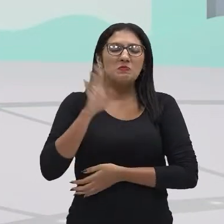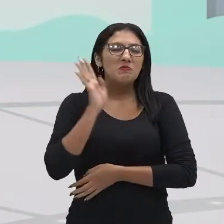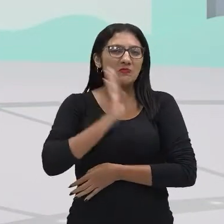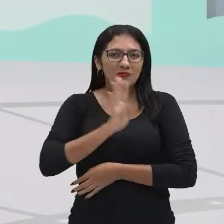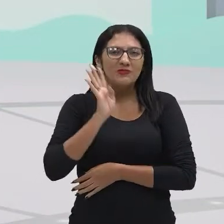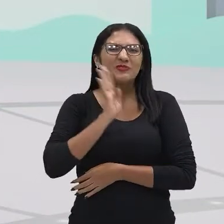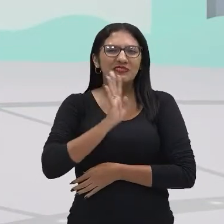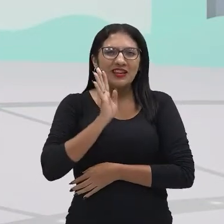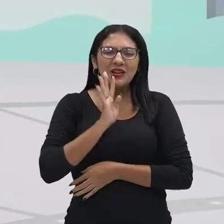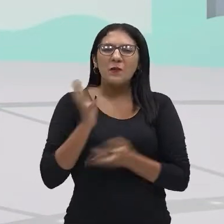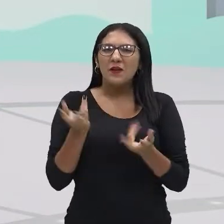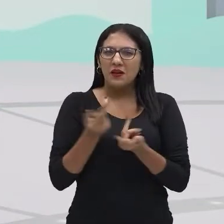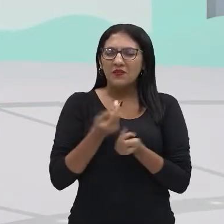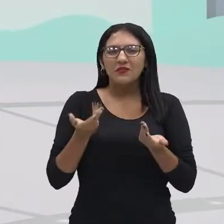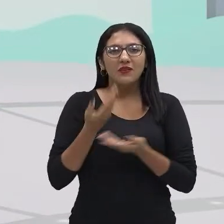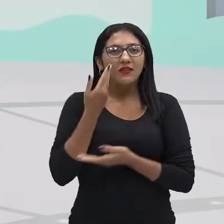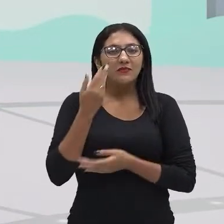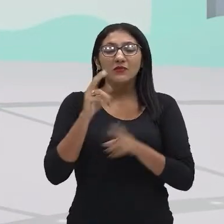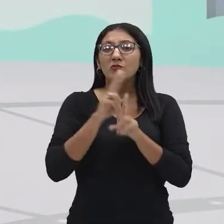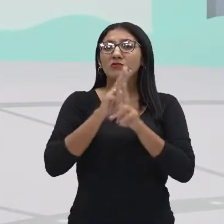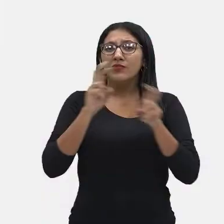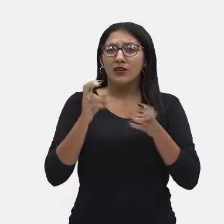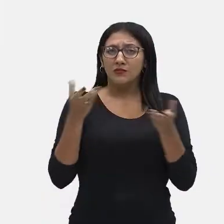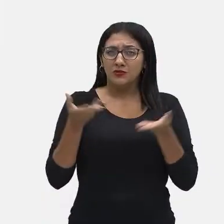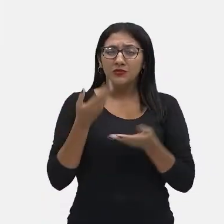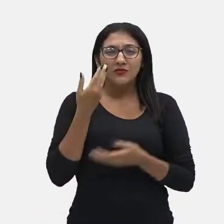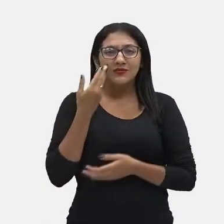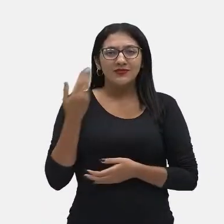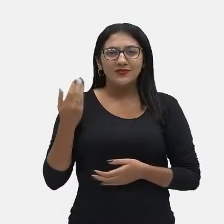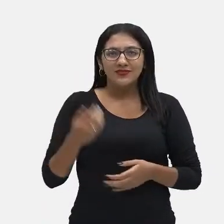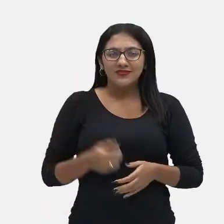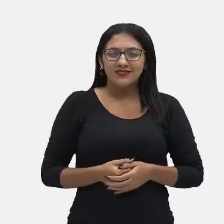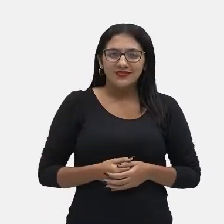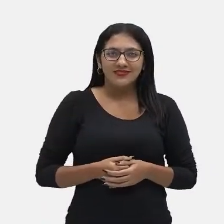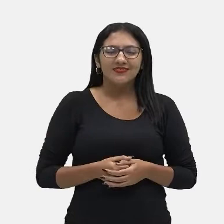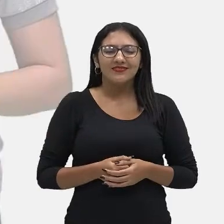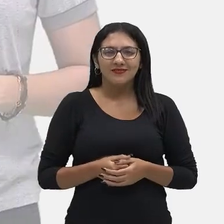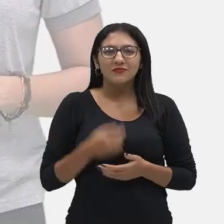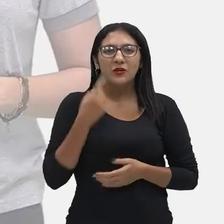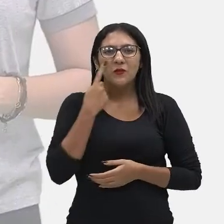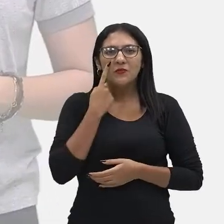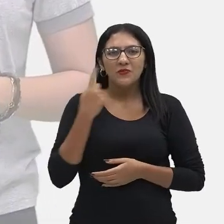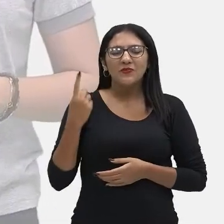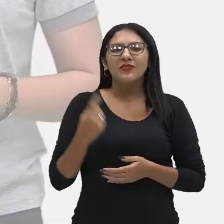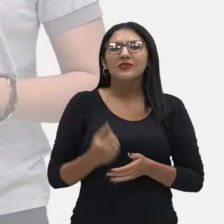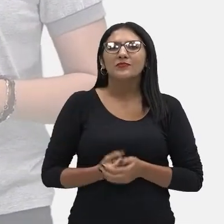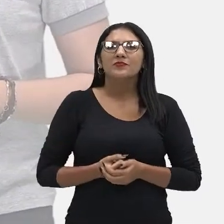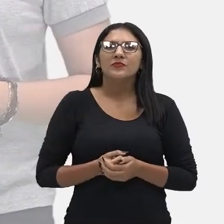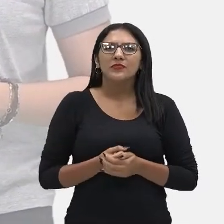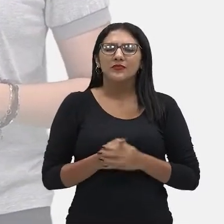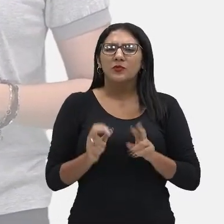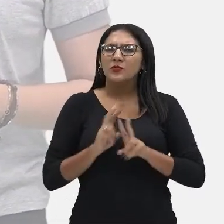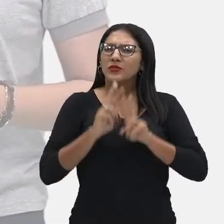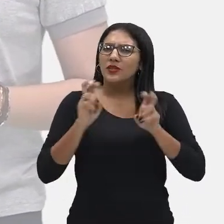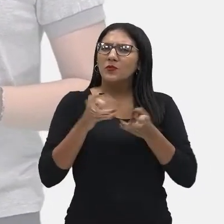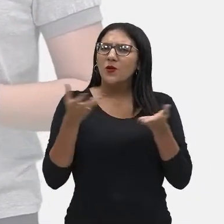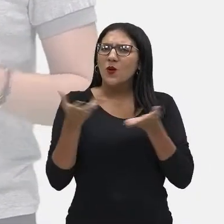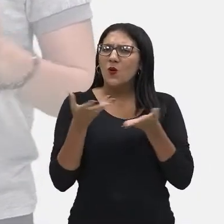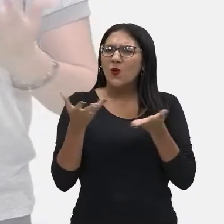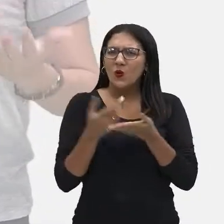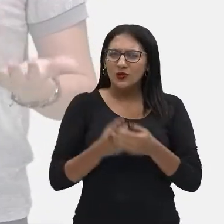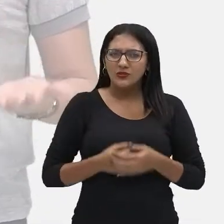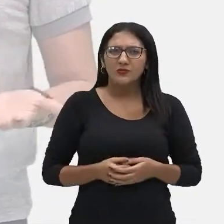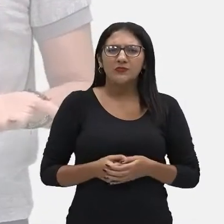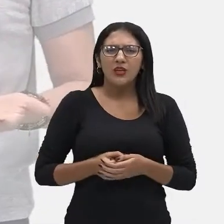muito show! Vamos dar uma olhada no nosso conteúdo? Olha aí, gente, o título da nossa aula, não é?